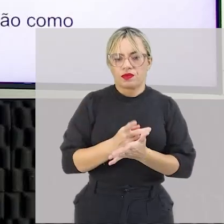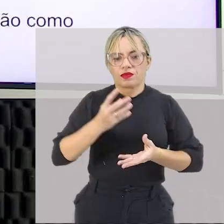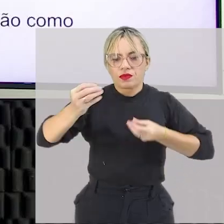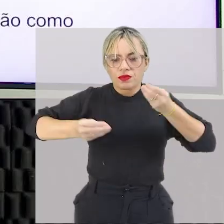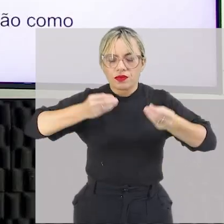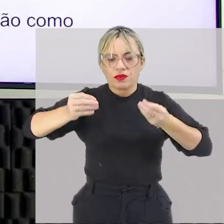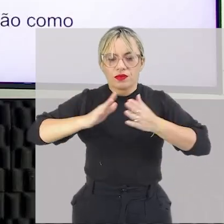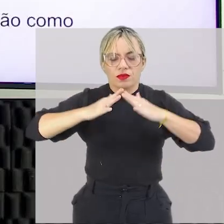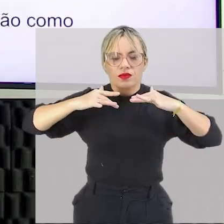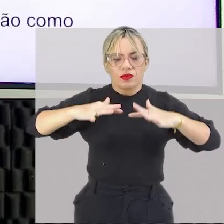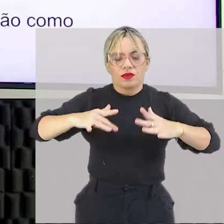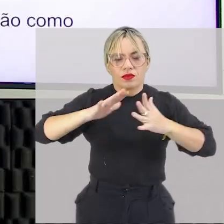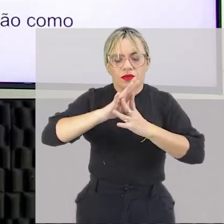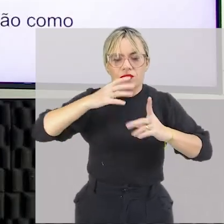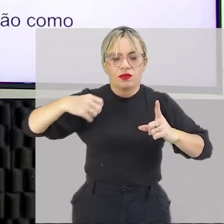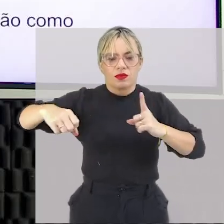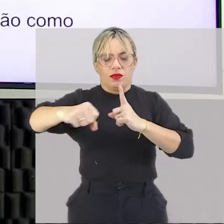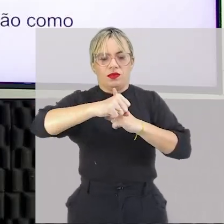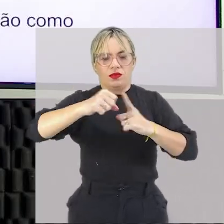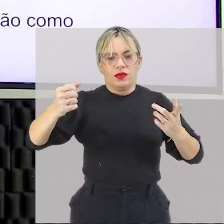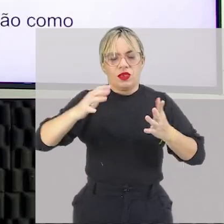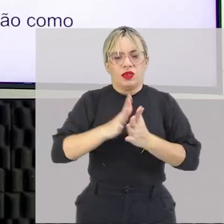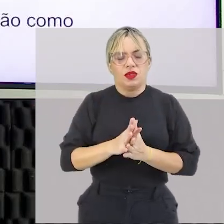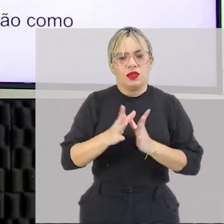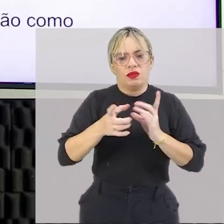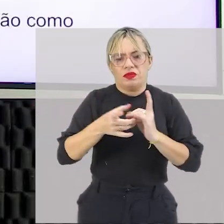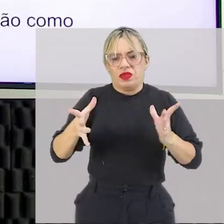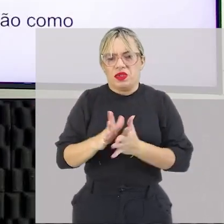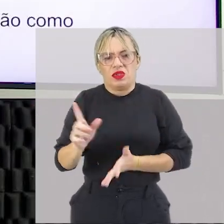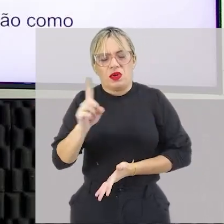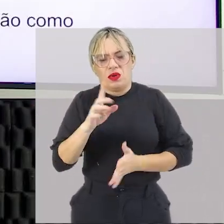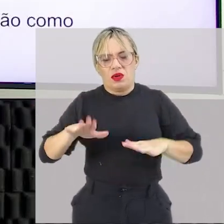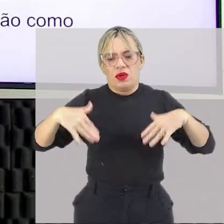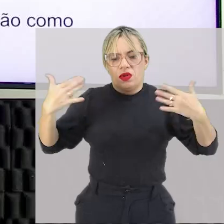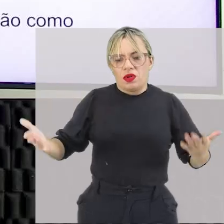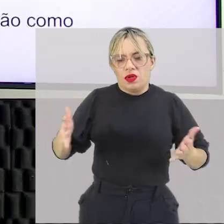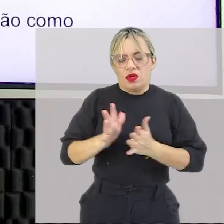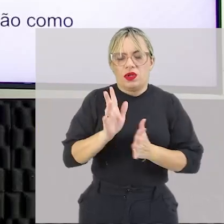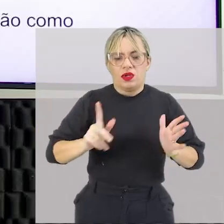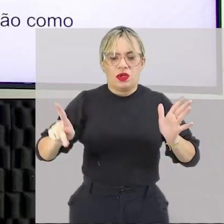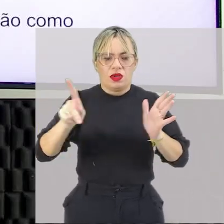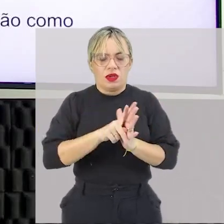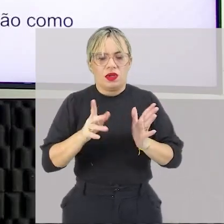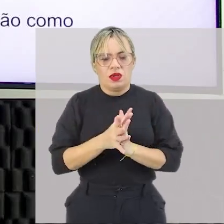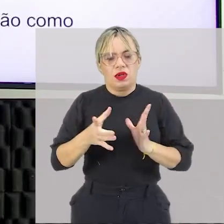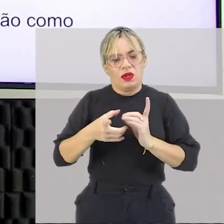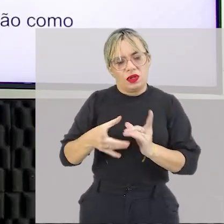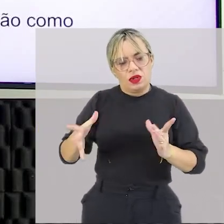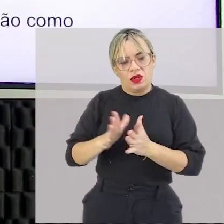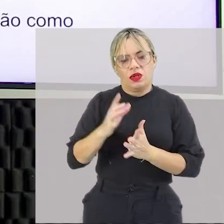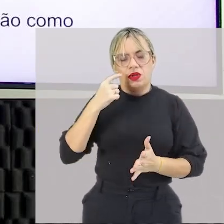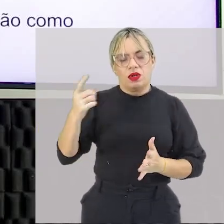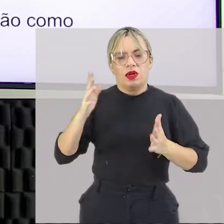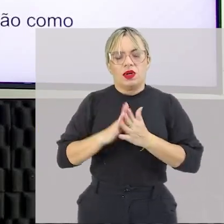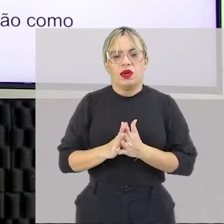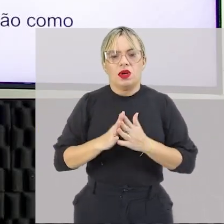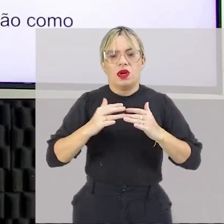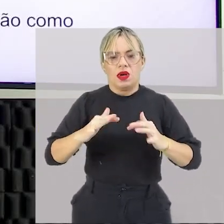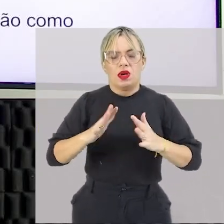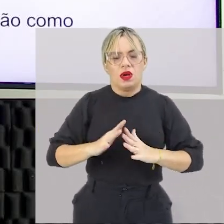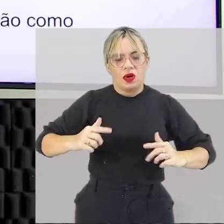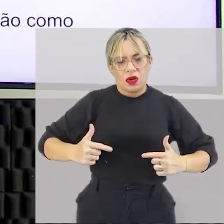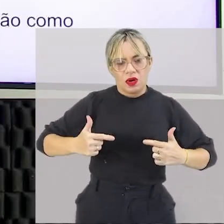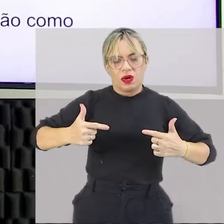que o movimento social vai considerar algo por meios não democráticos, né? Se a própria democracia é o que permite a eles se manifestarem,